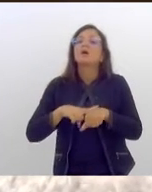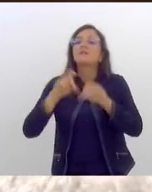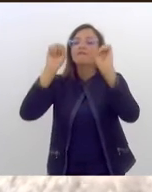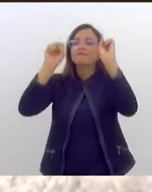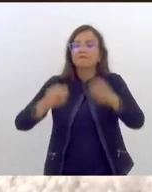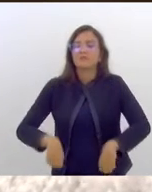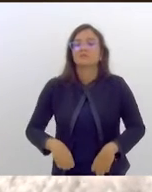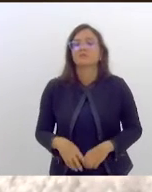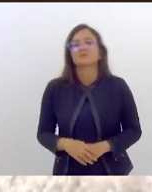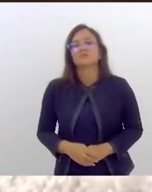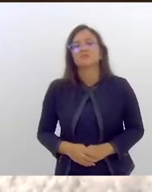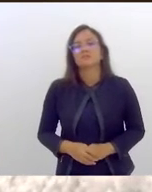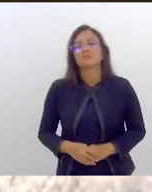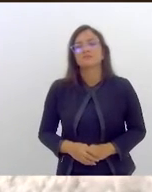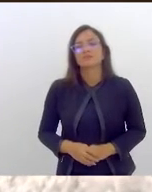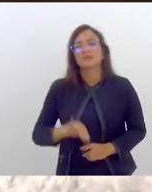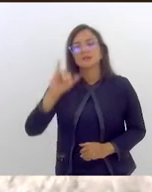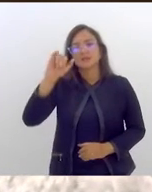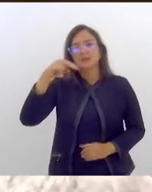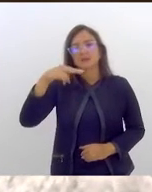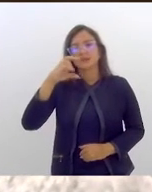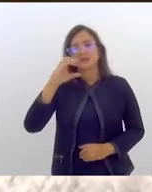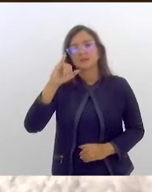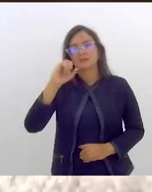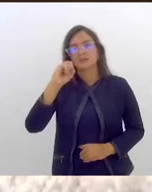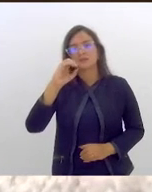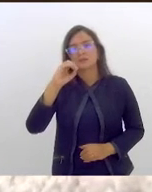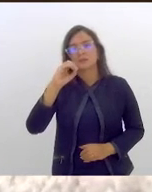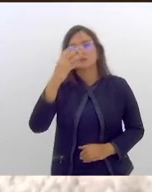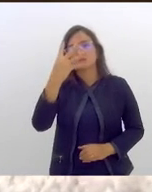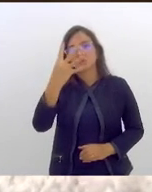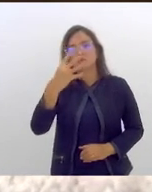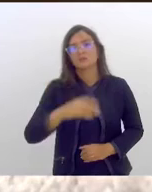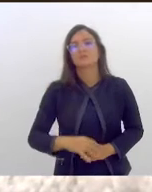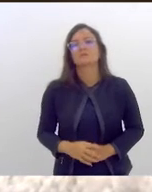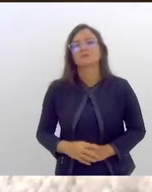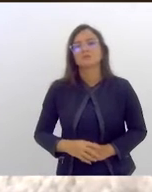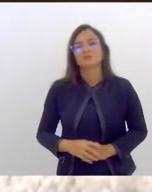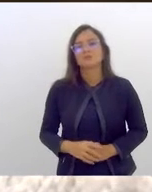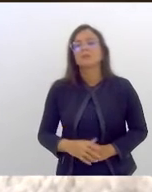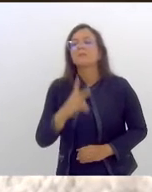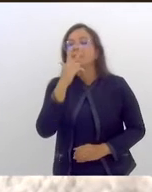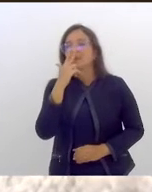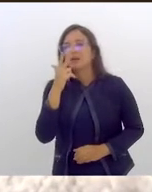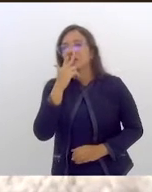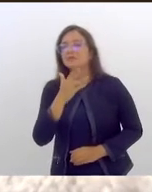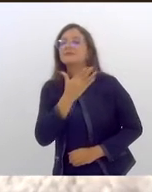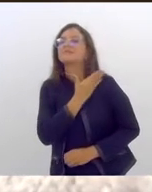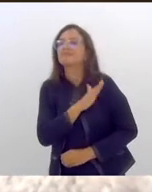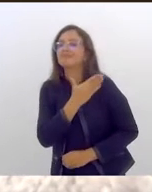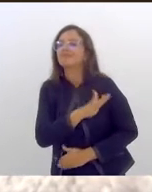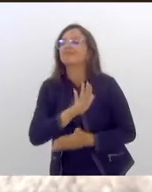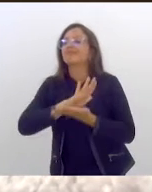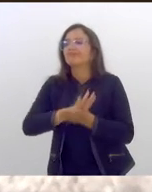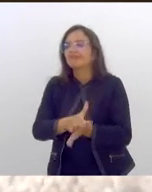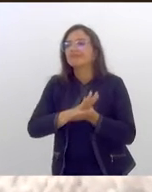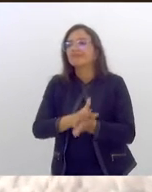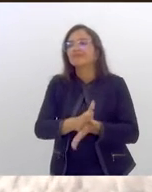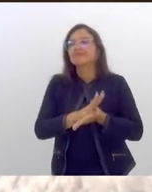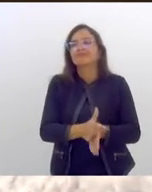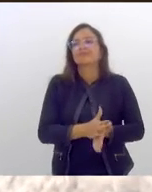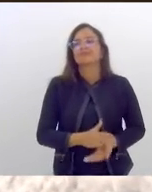Inciso 4 Aline AD de cunho preconceituoso e discriminatório